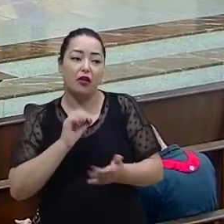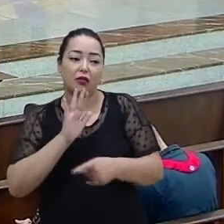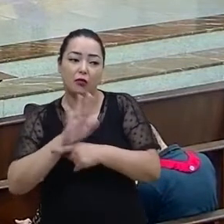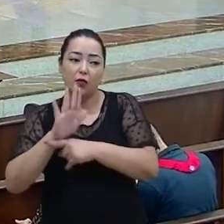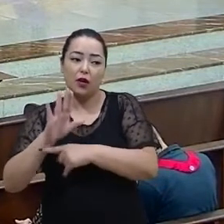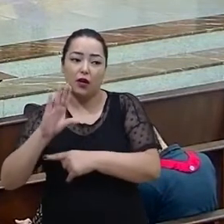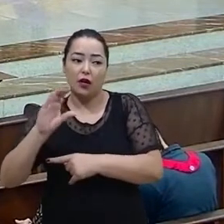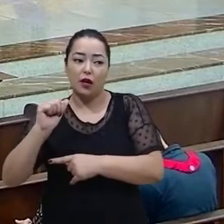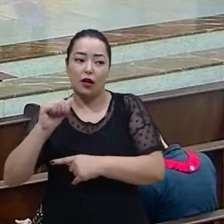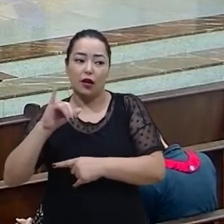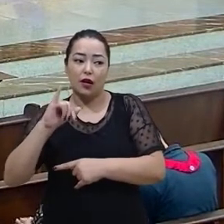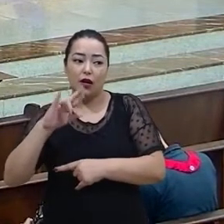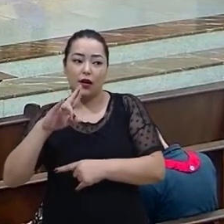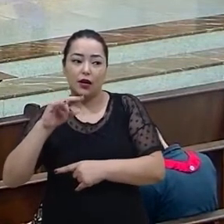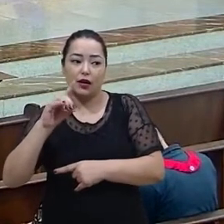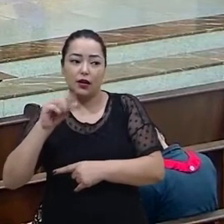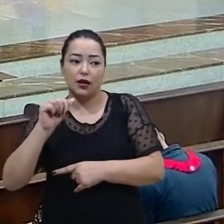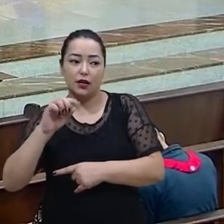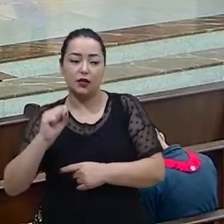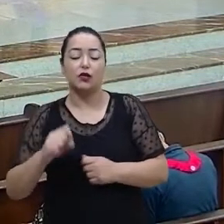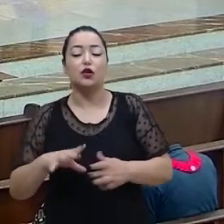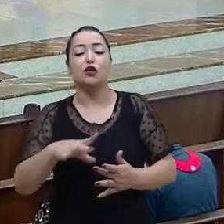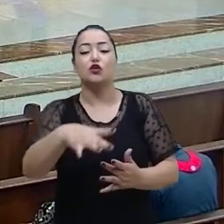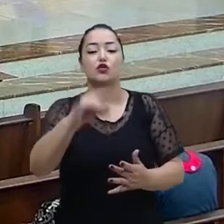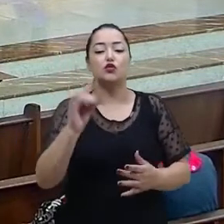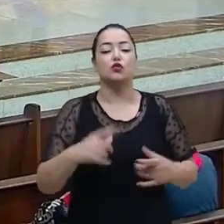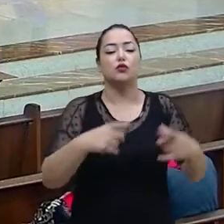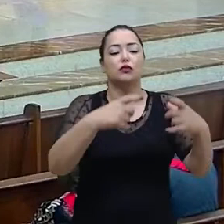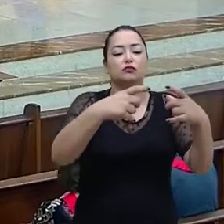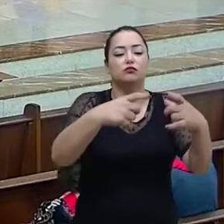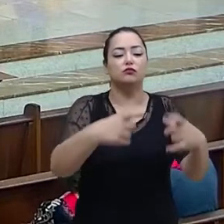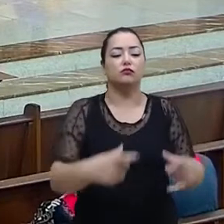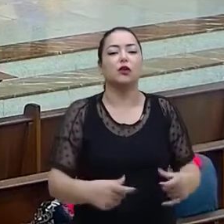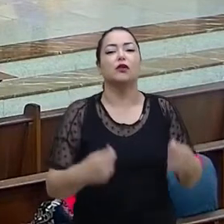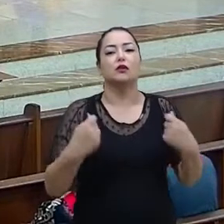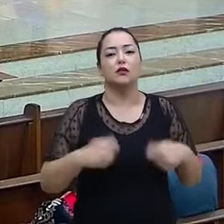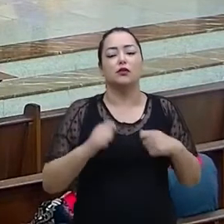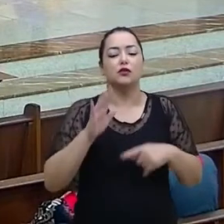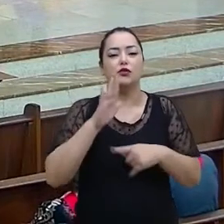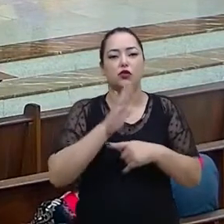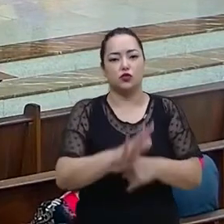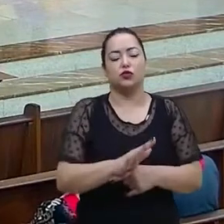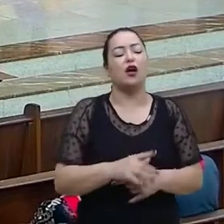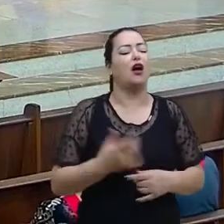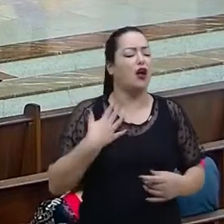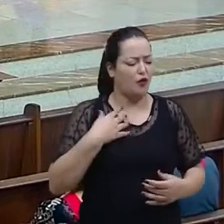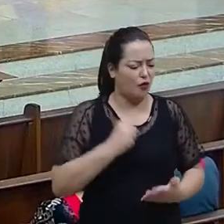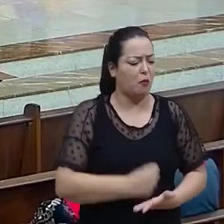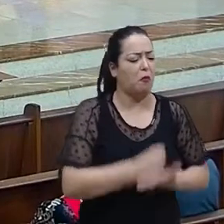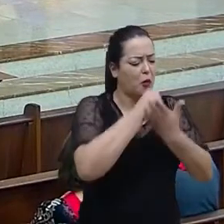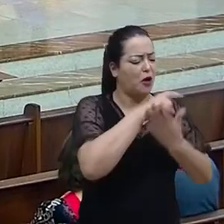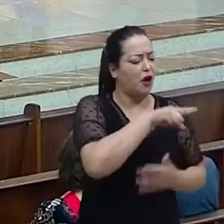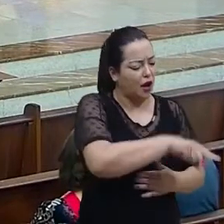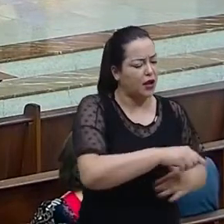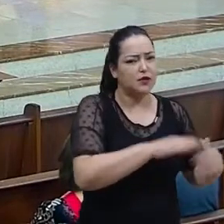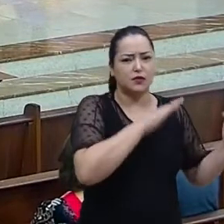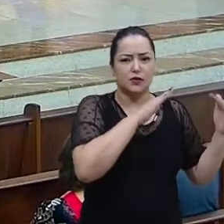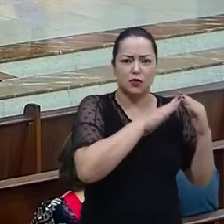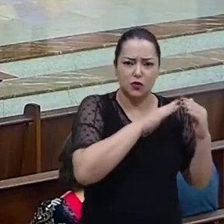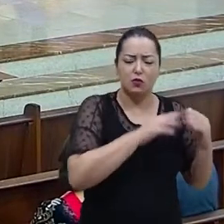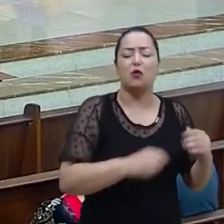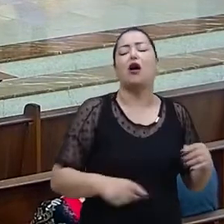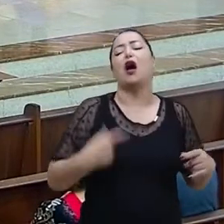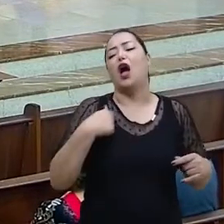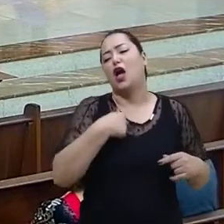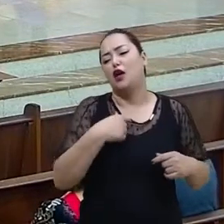realidade você pode escolher uma instituição e eu vou fazer uma colaboração com essa instituição ou você